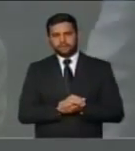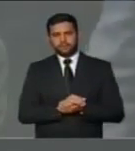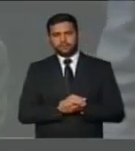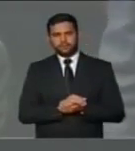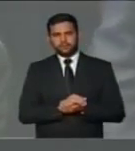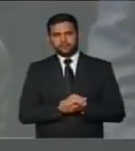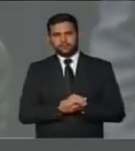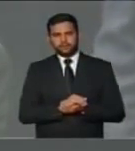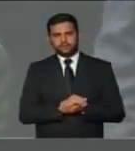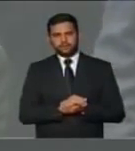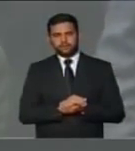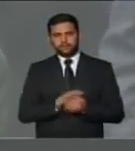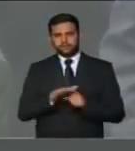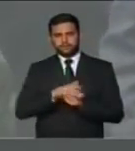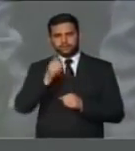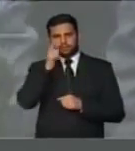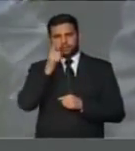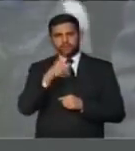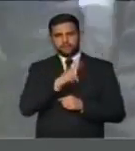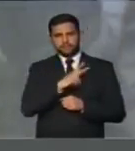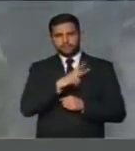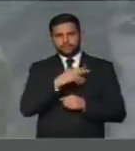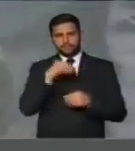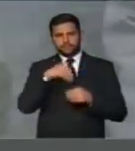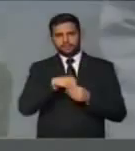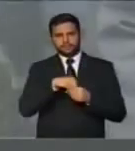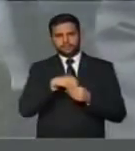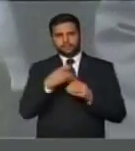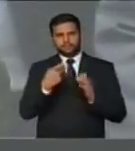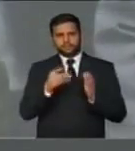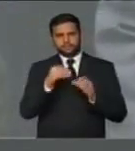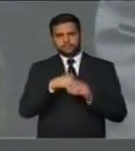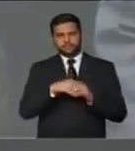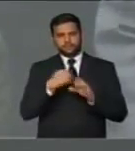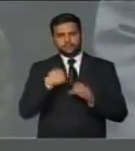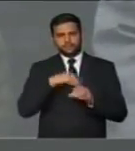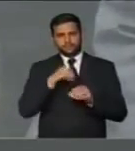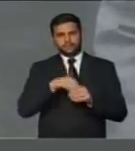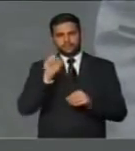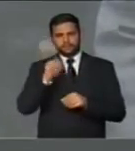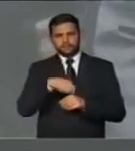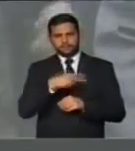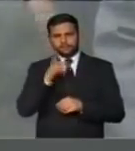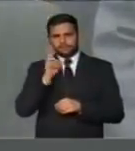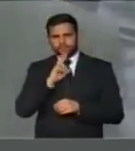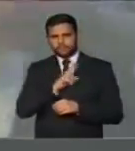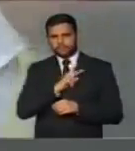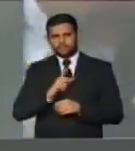Concluí, deputado. Cheio de interesses privados embutidos no seu interior. O nosso voto, portanto, é sim. Como